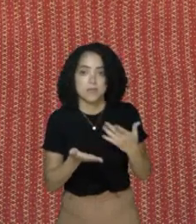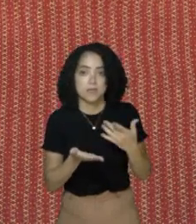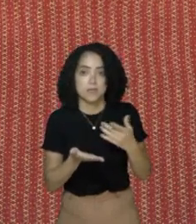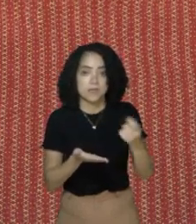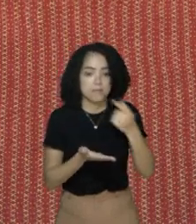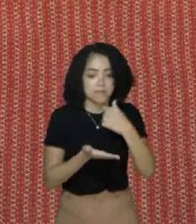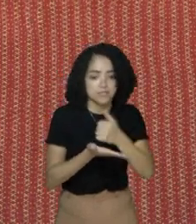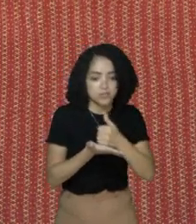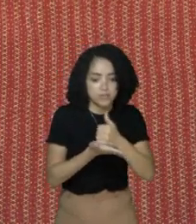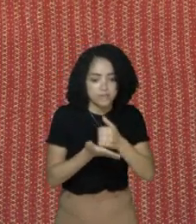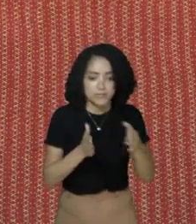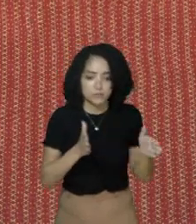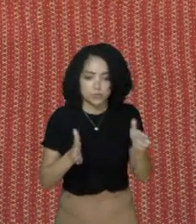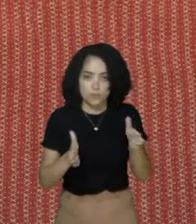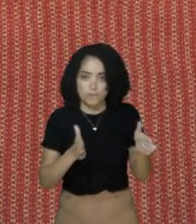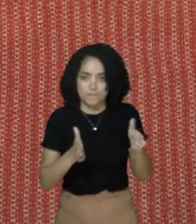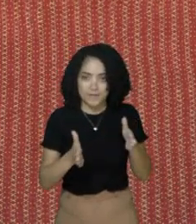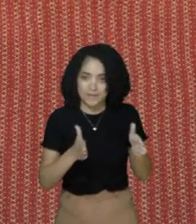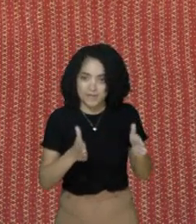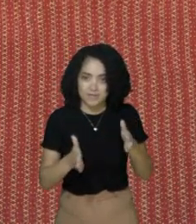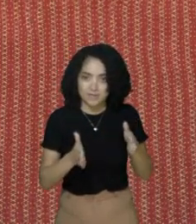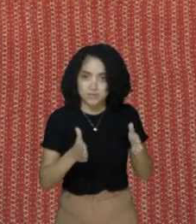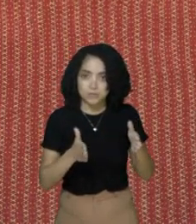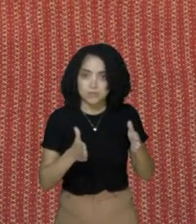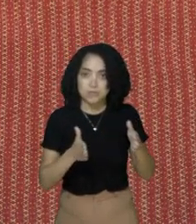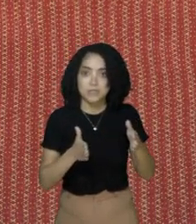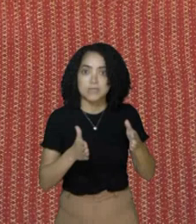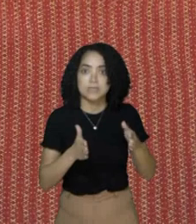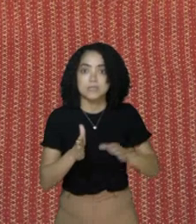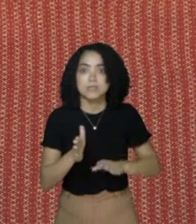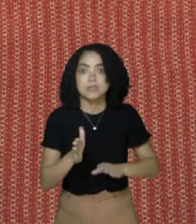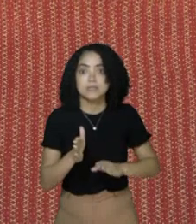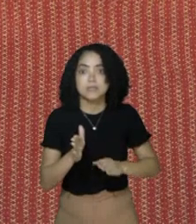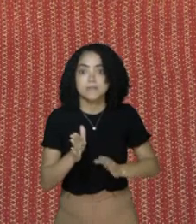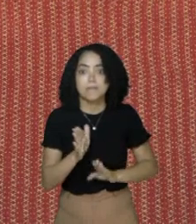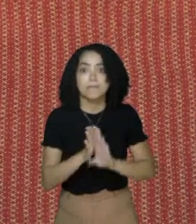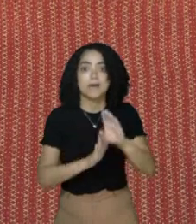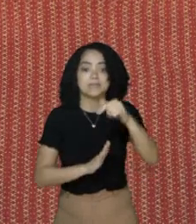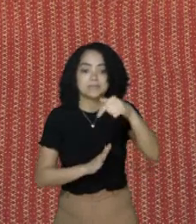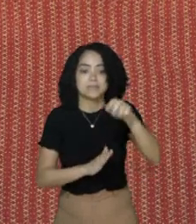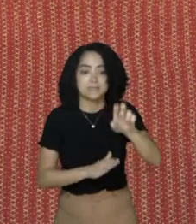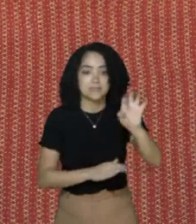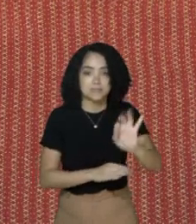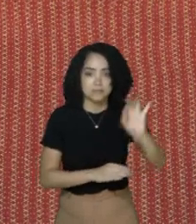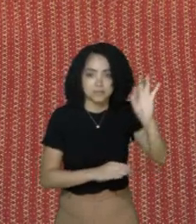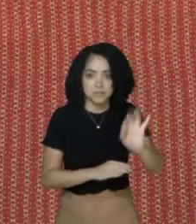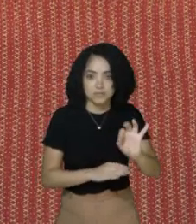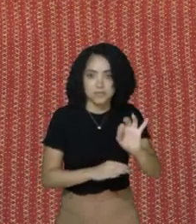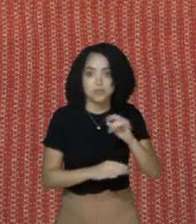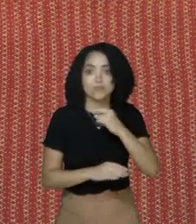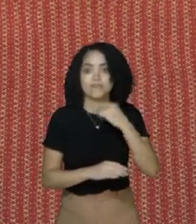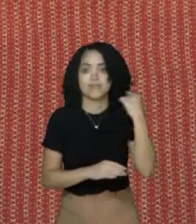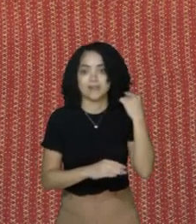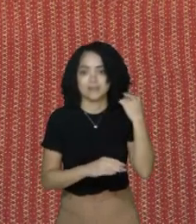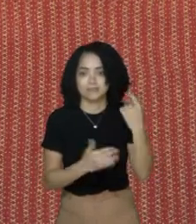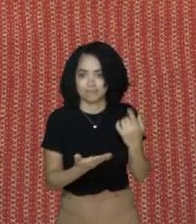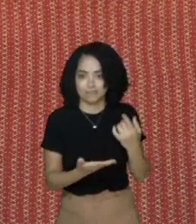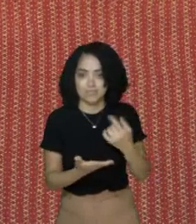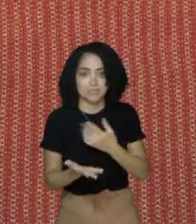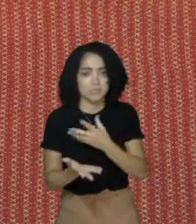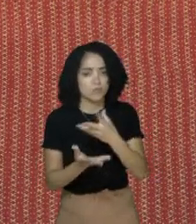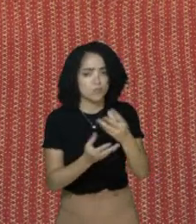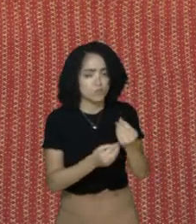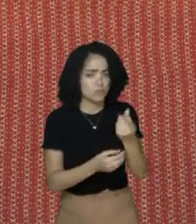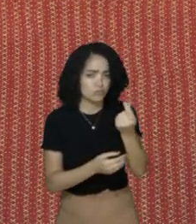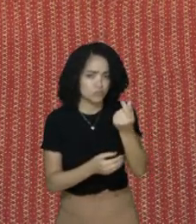medicamentos com prazo que passe de 75% do prazo dele de validade. São milhões e milhões de reais